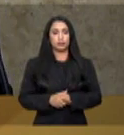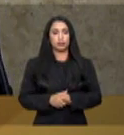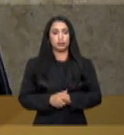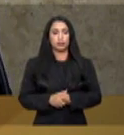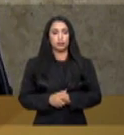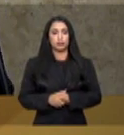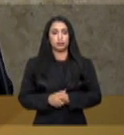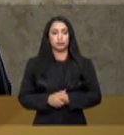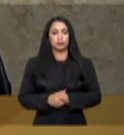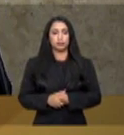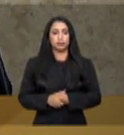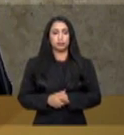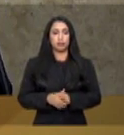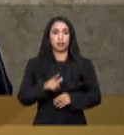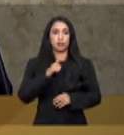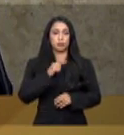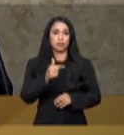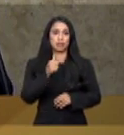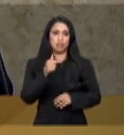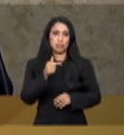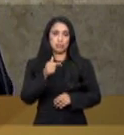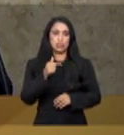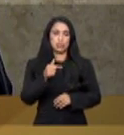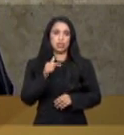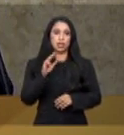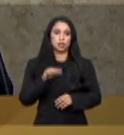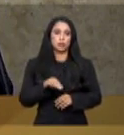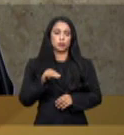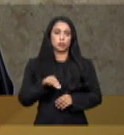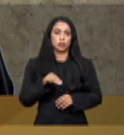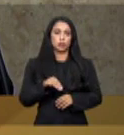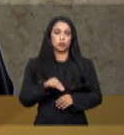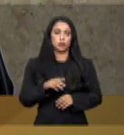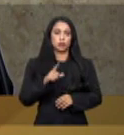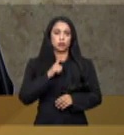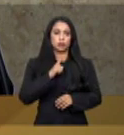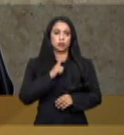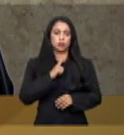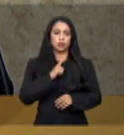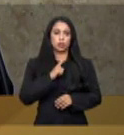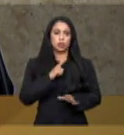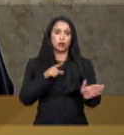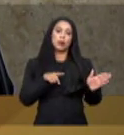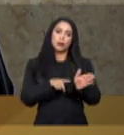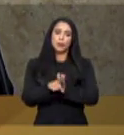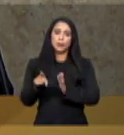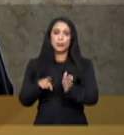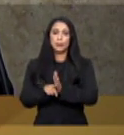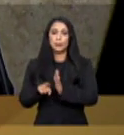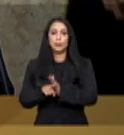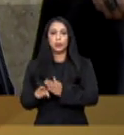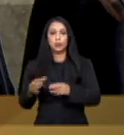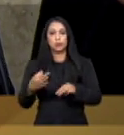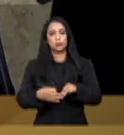da letra U, invertido, o ministro Luiz Fux, presidente da Suprema Corte. Tenho o hábito de consultar os